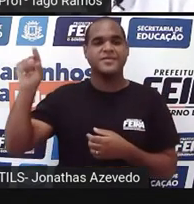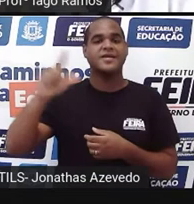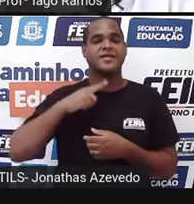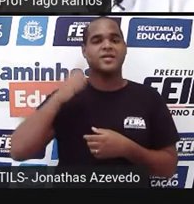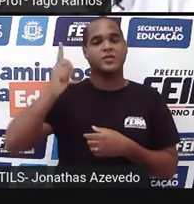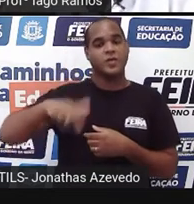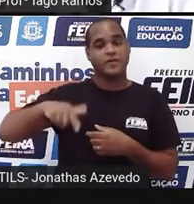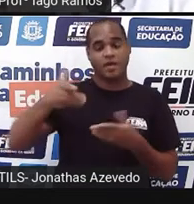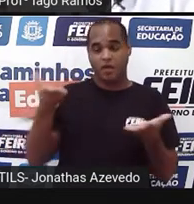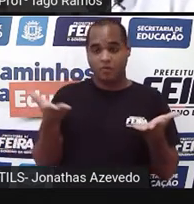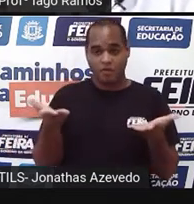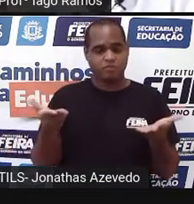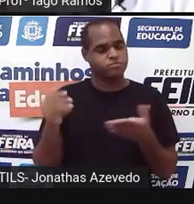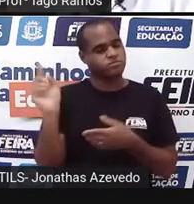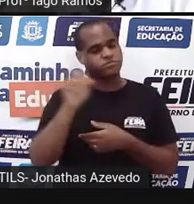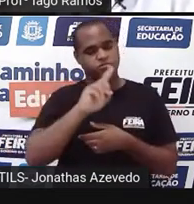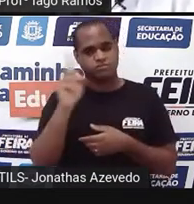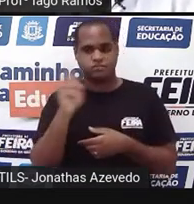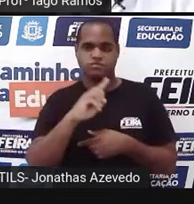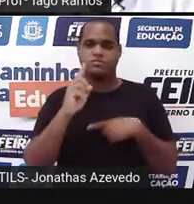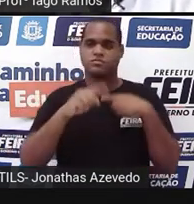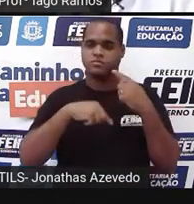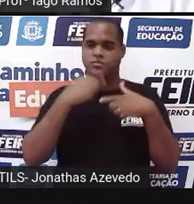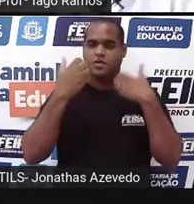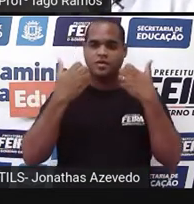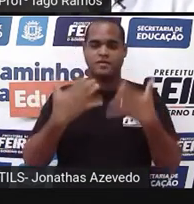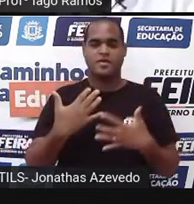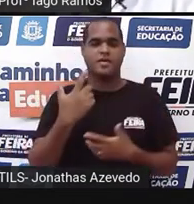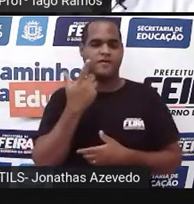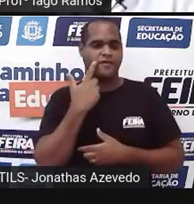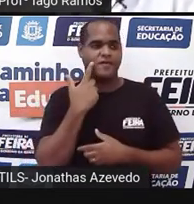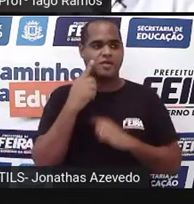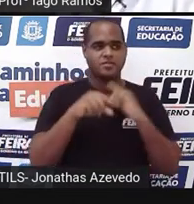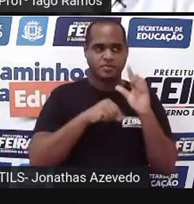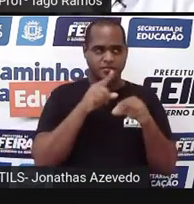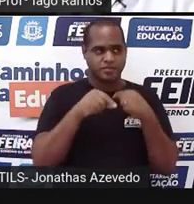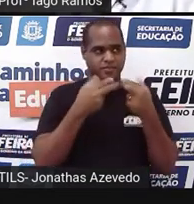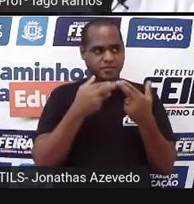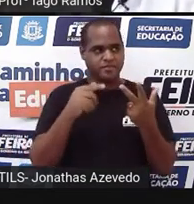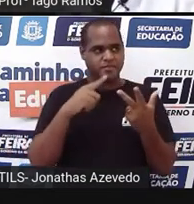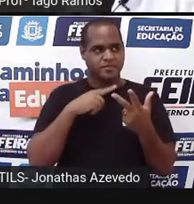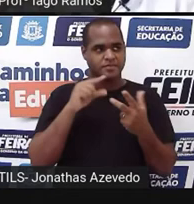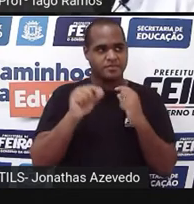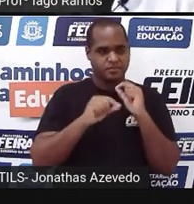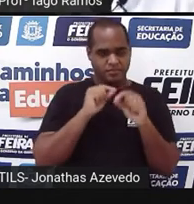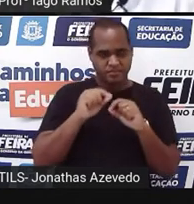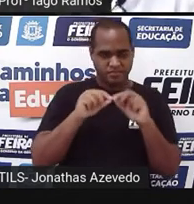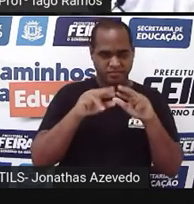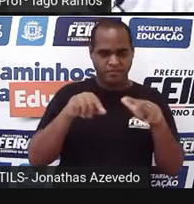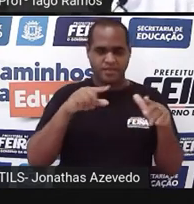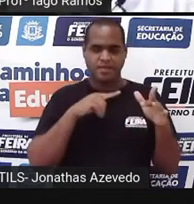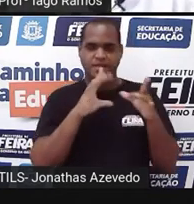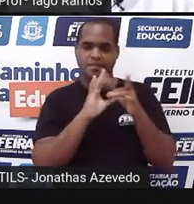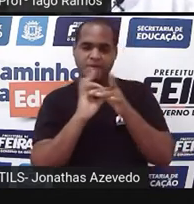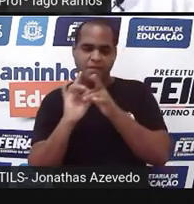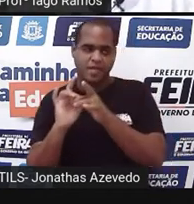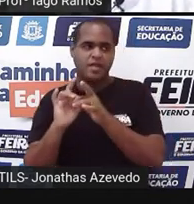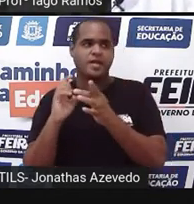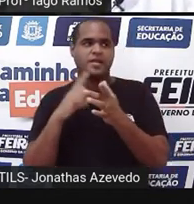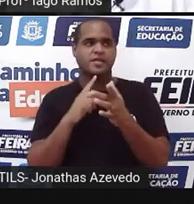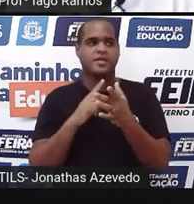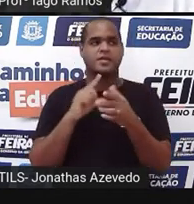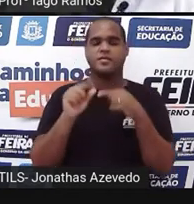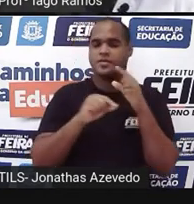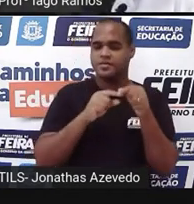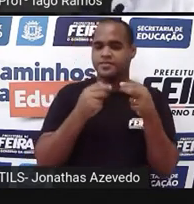mas não aqui agora nesse momento da aula a gente vai ver os detalhes né relacionado a esse braço por mais lá no final da